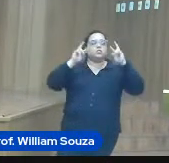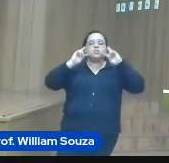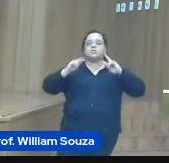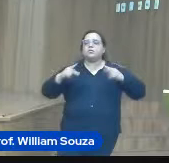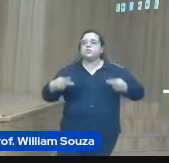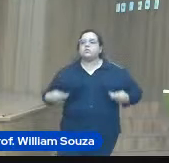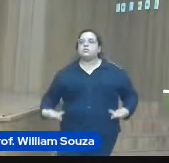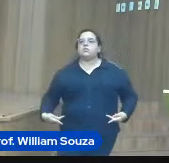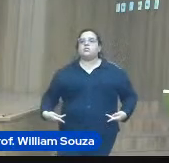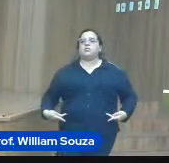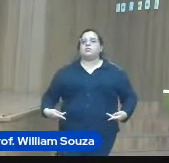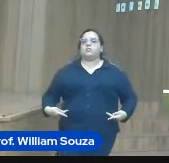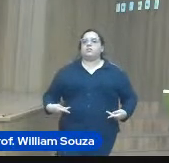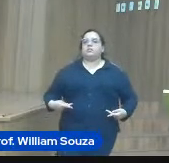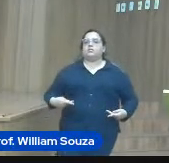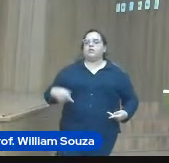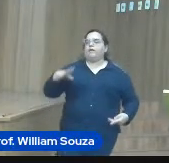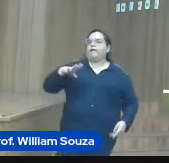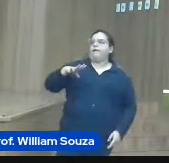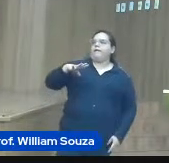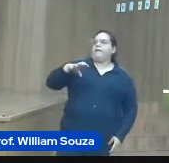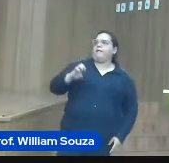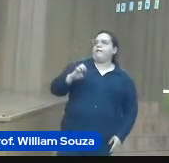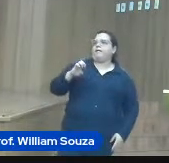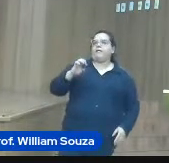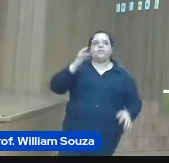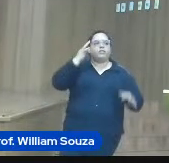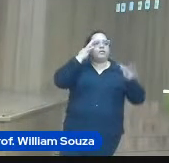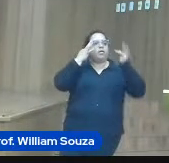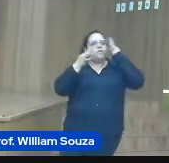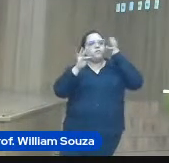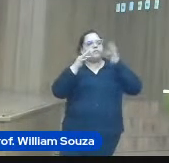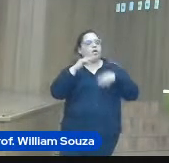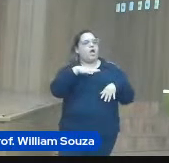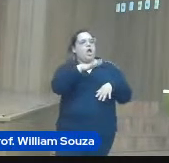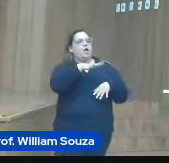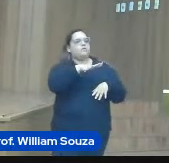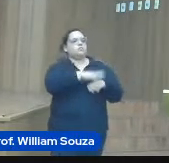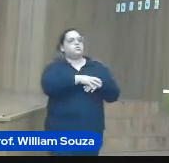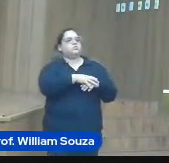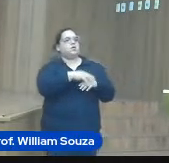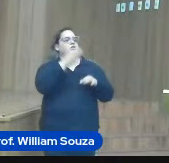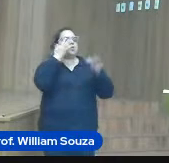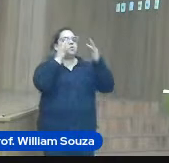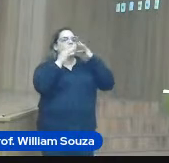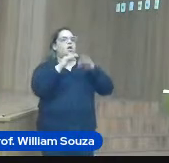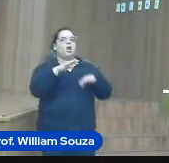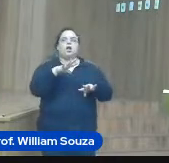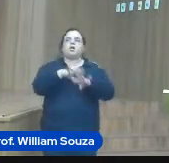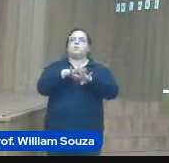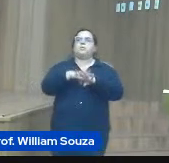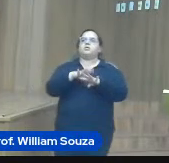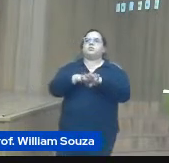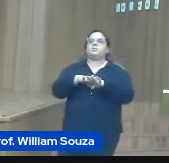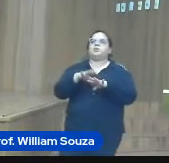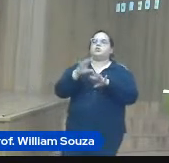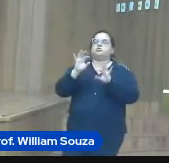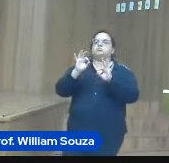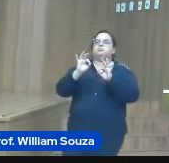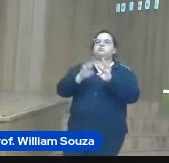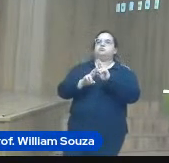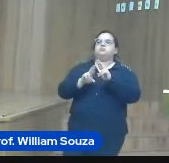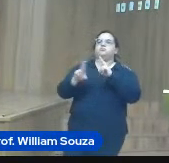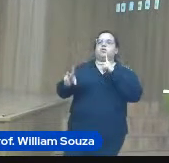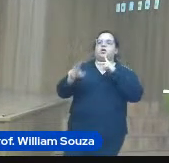Ética e filosofia, isso aí fica com o filósofo. Matemáticos fazem matemática, e a matemática é agnóstica. Outro dia eu vi